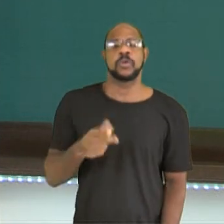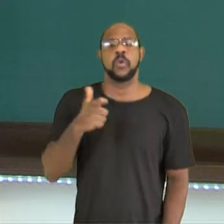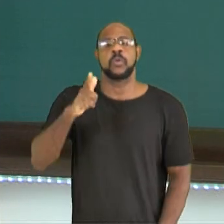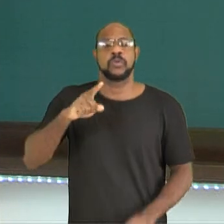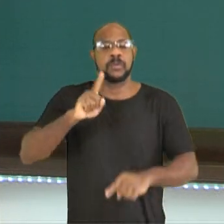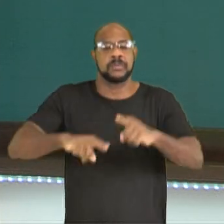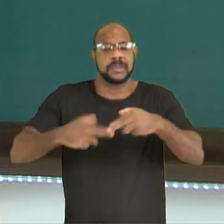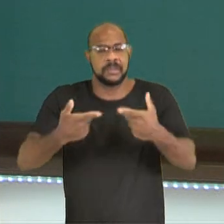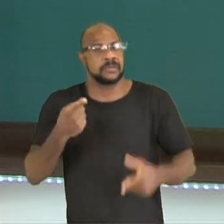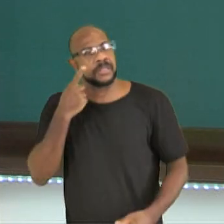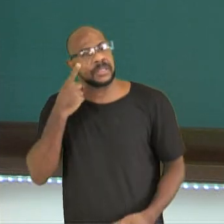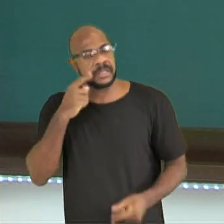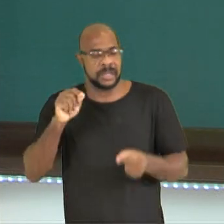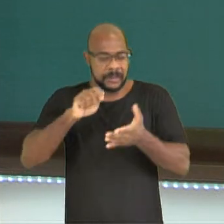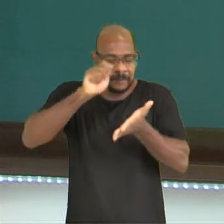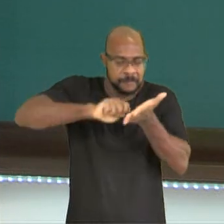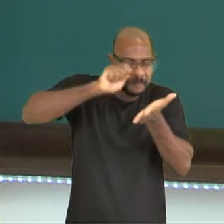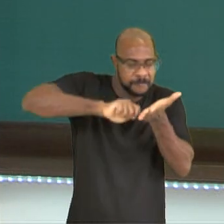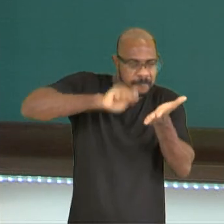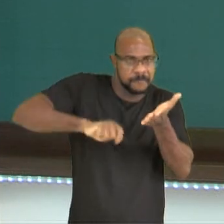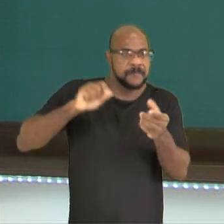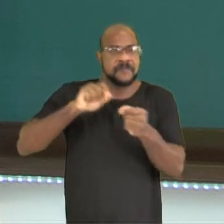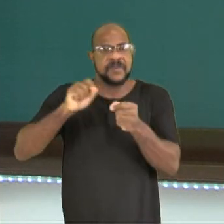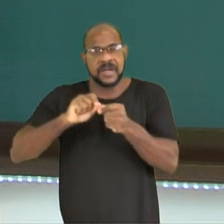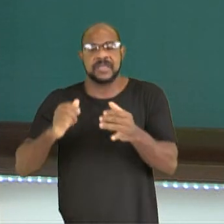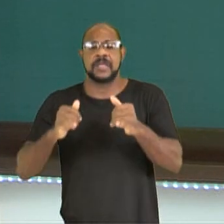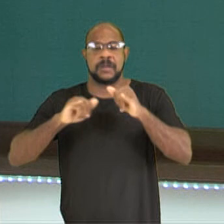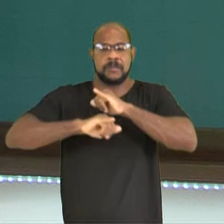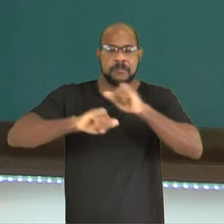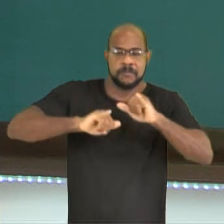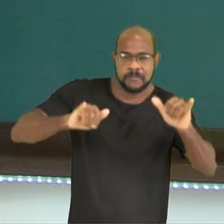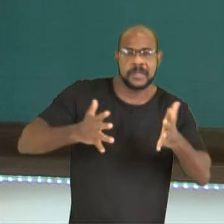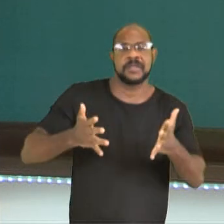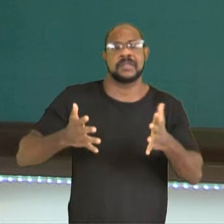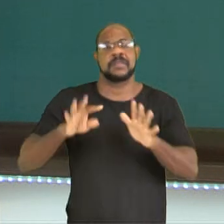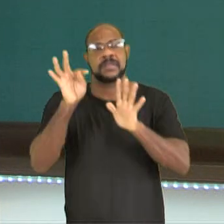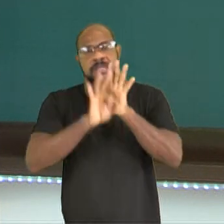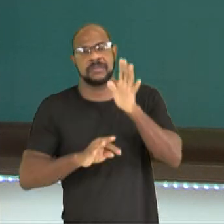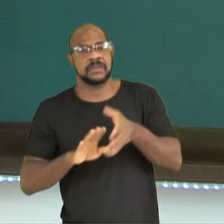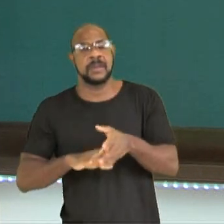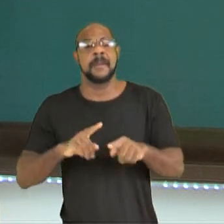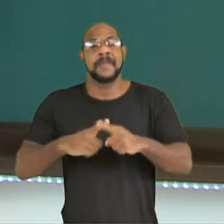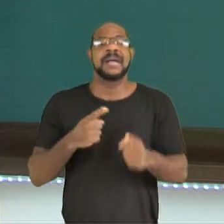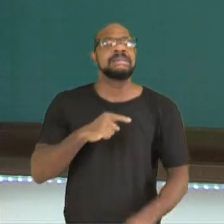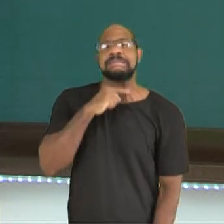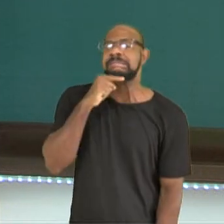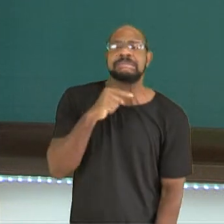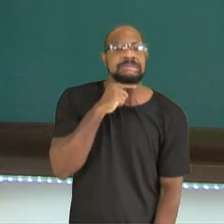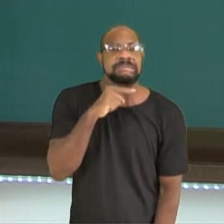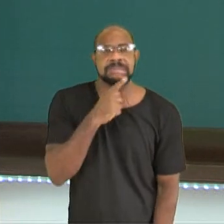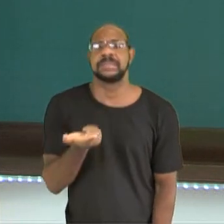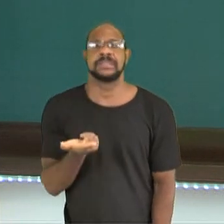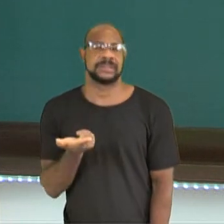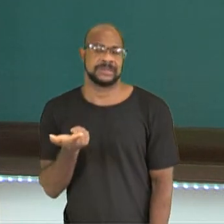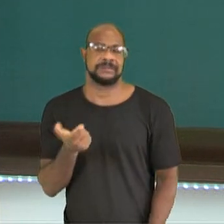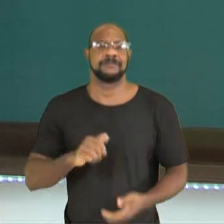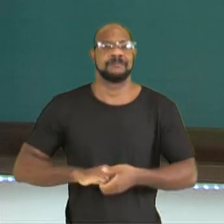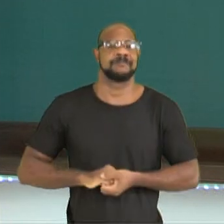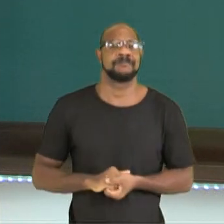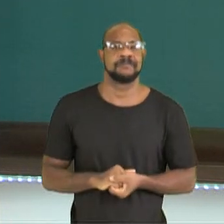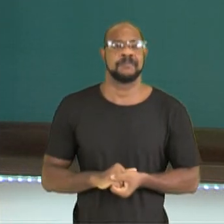materiais na tentativa de escrever, de produzir uma mensagem, um texto, mas não consegue, ele é sempre